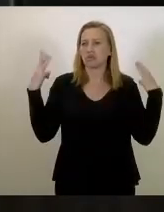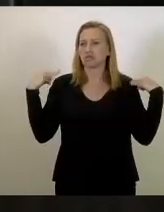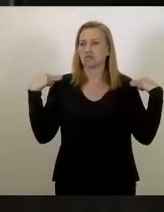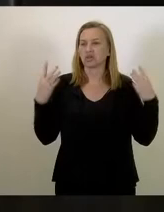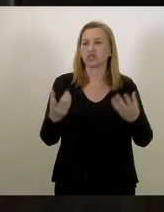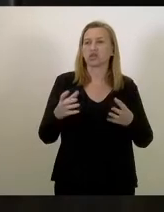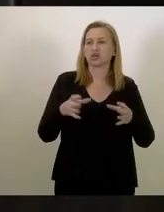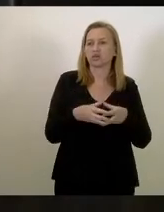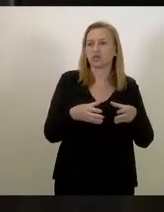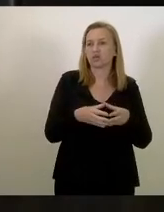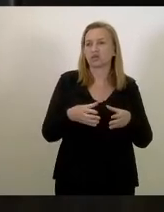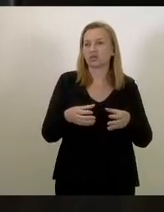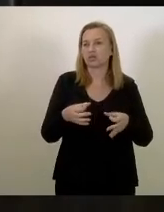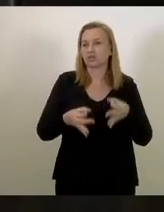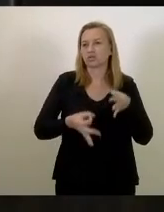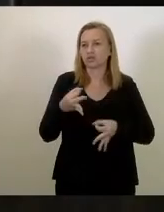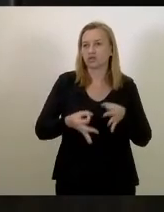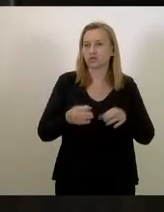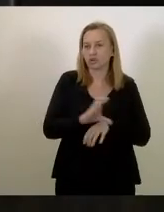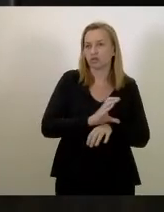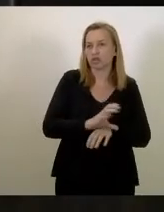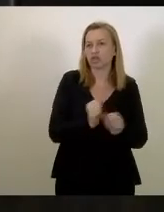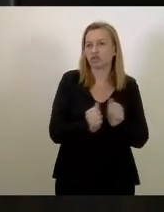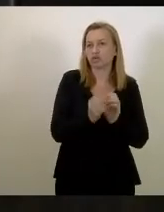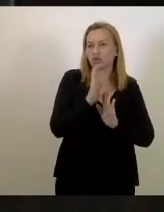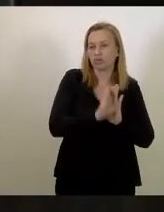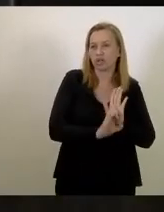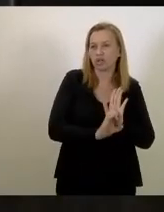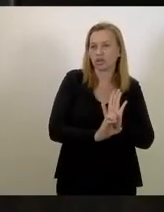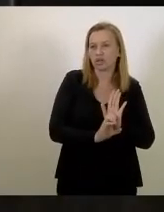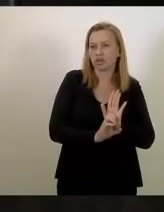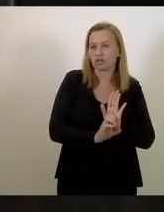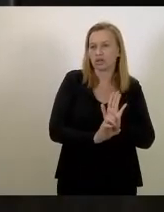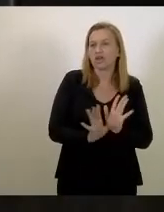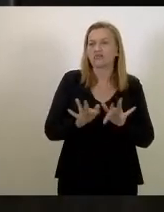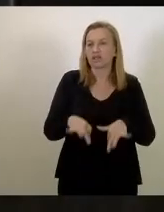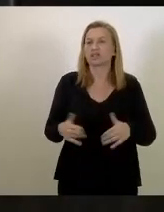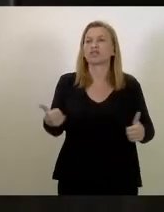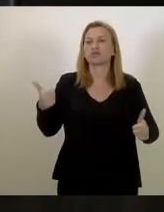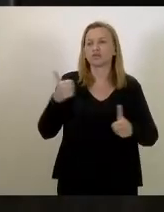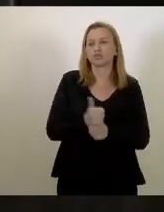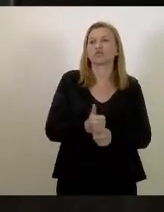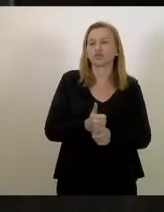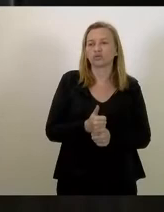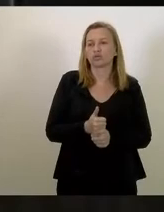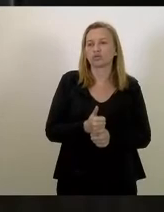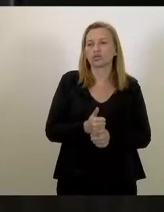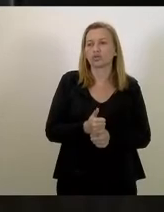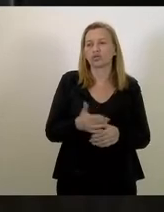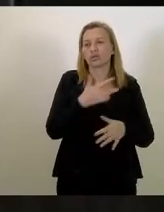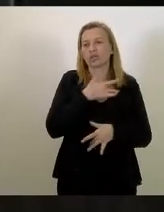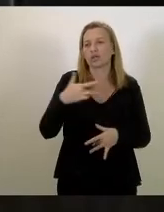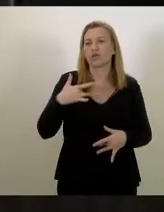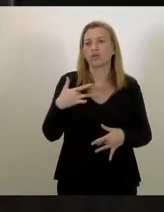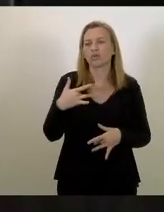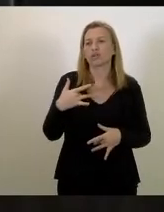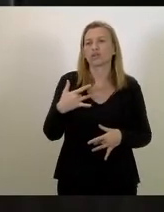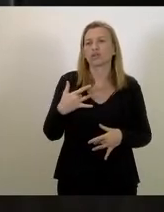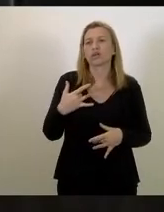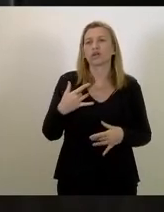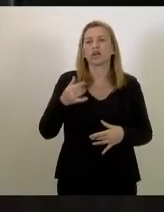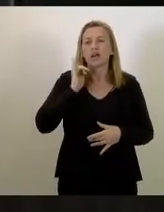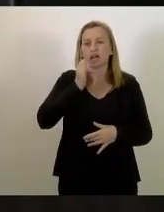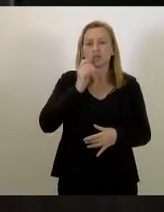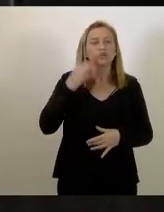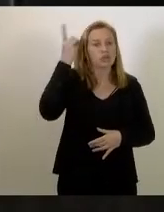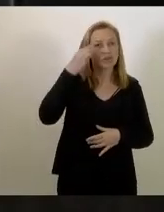pela constitucionalidade com emendas concluindo por substitutivo e de saúde favorável relatório deputado